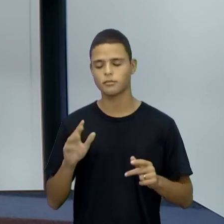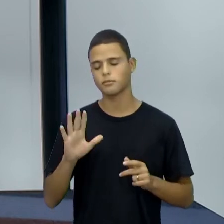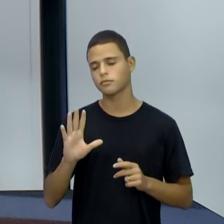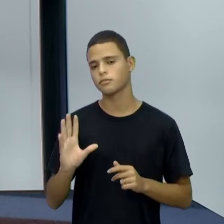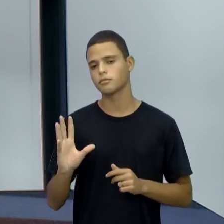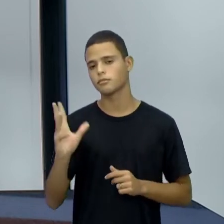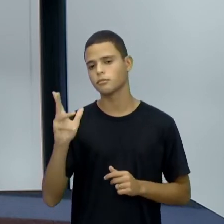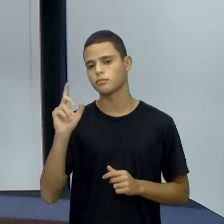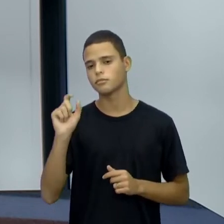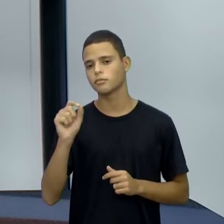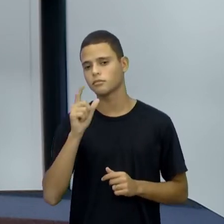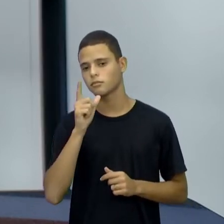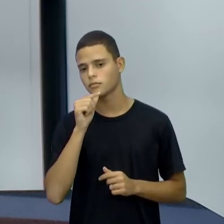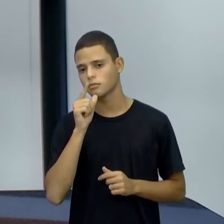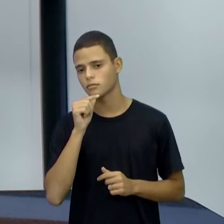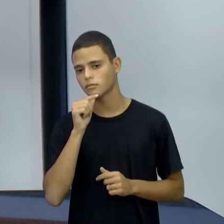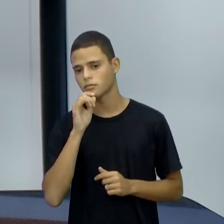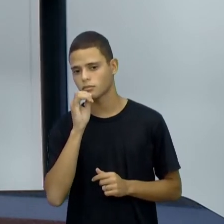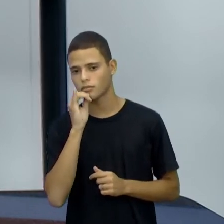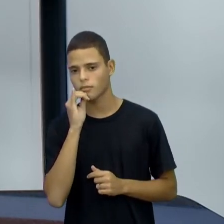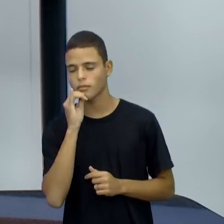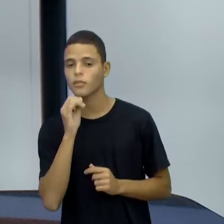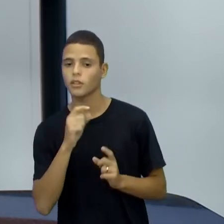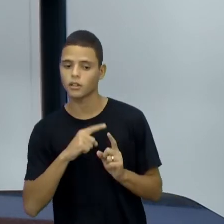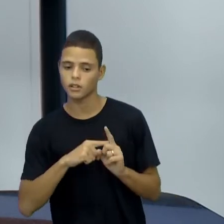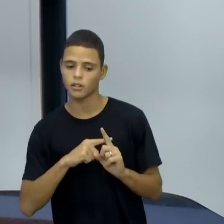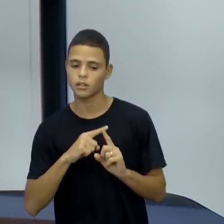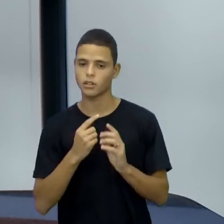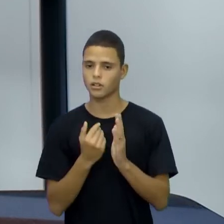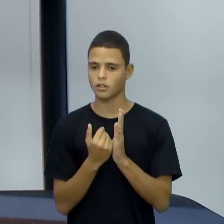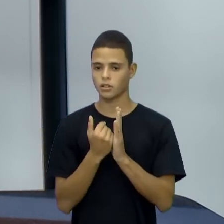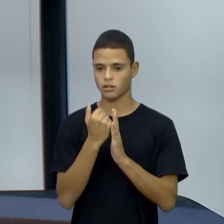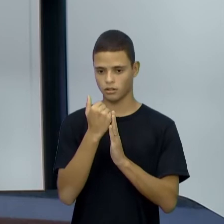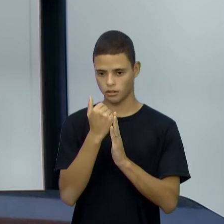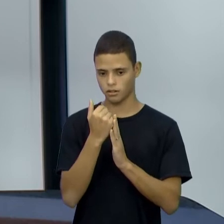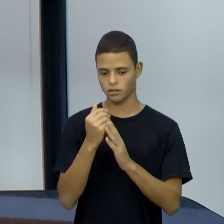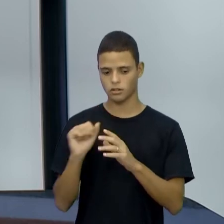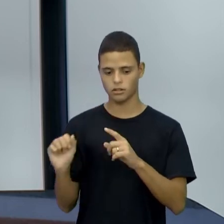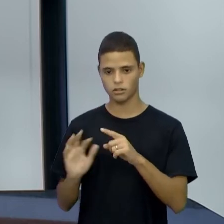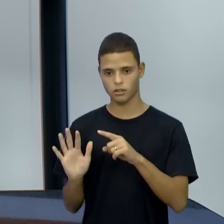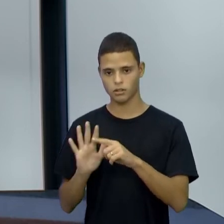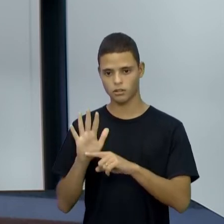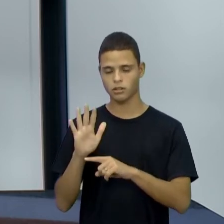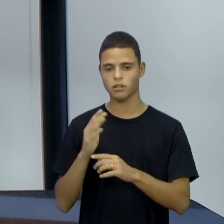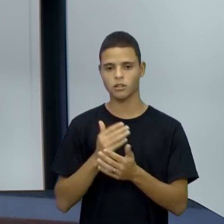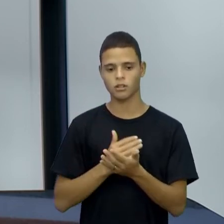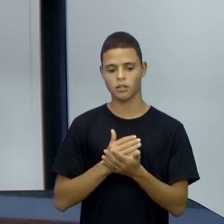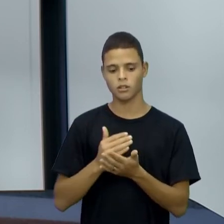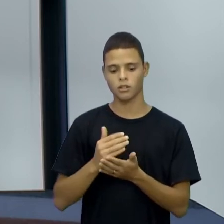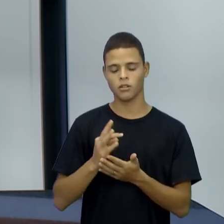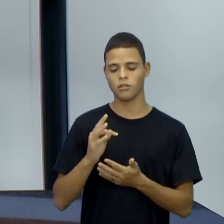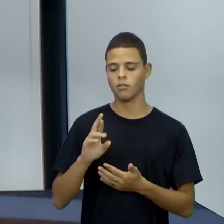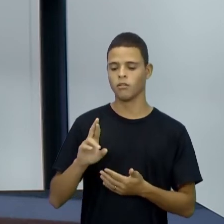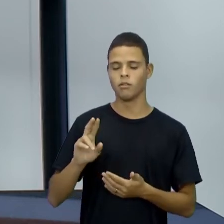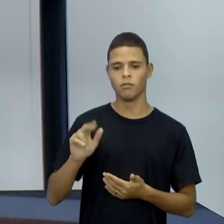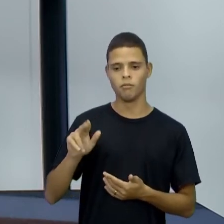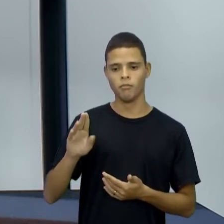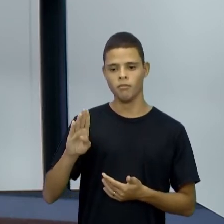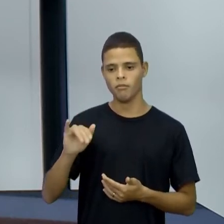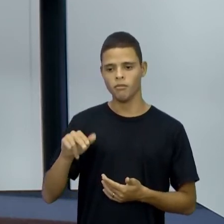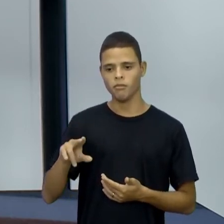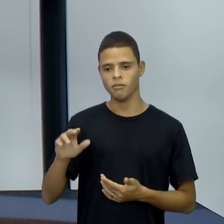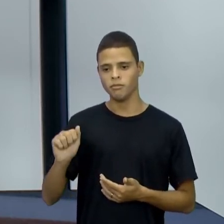com a água, ó? Depois que ela subiu na forma de gás, ela passa pela turbina e tem uma